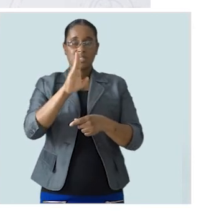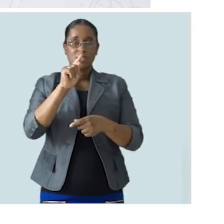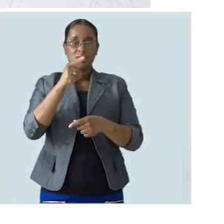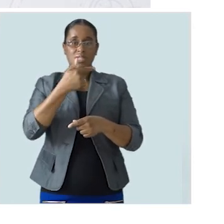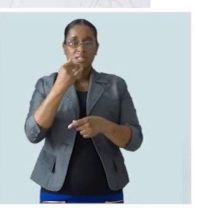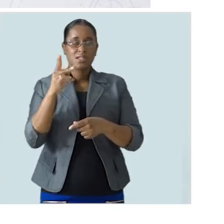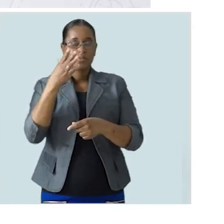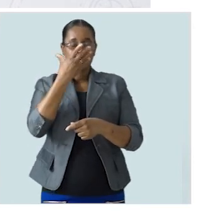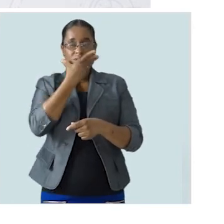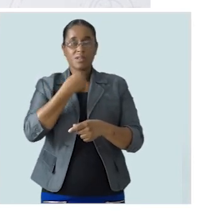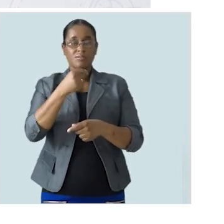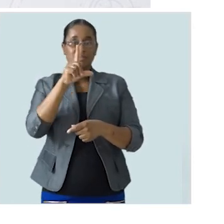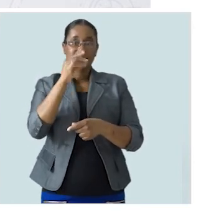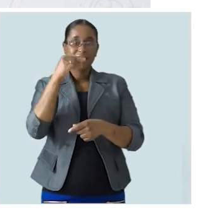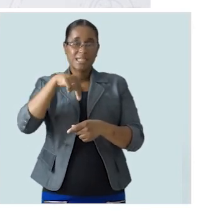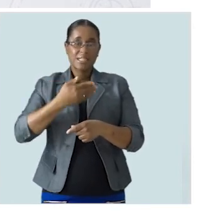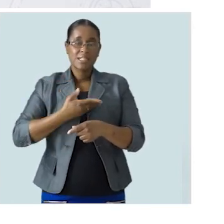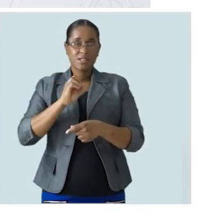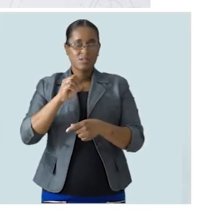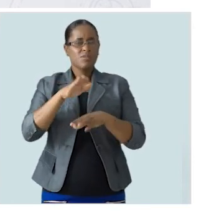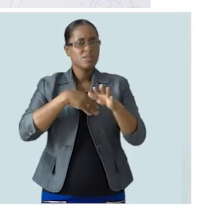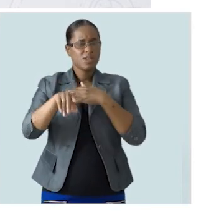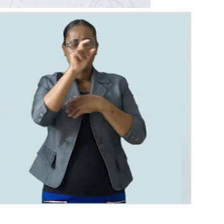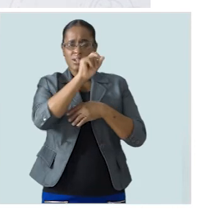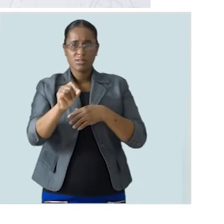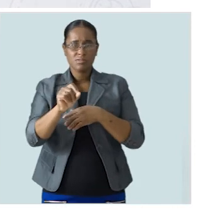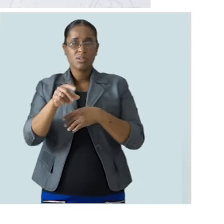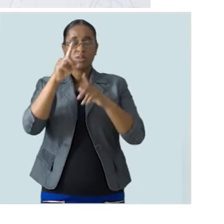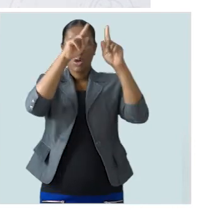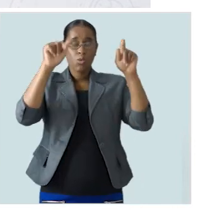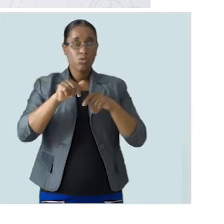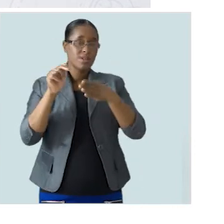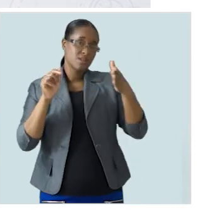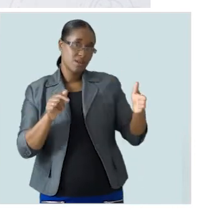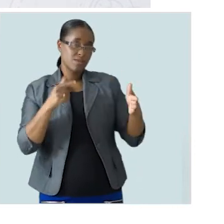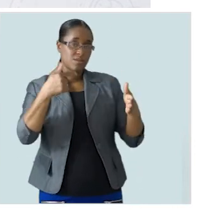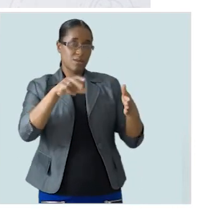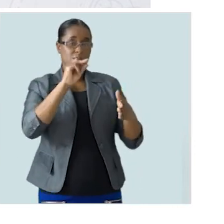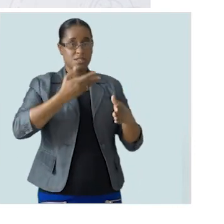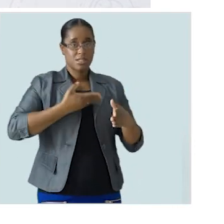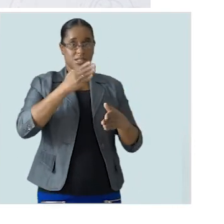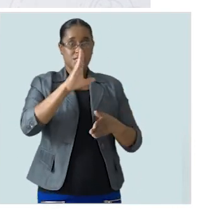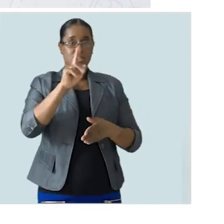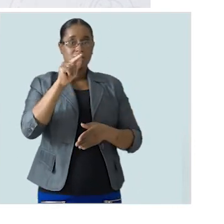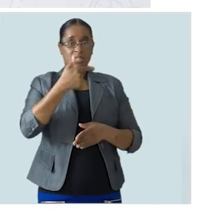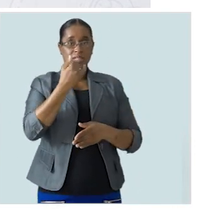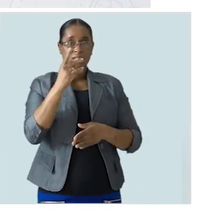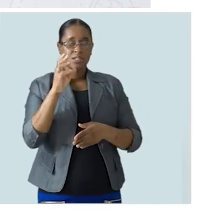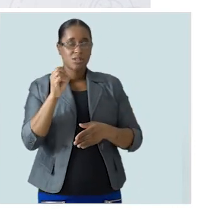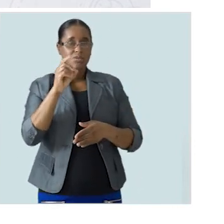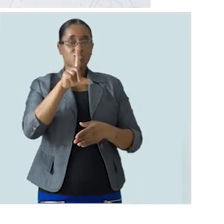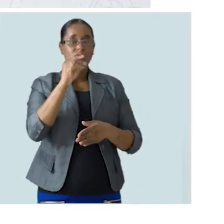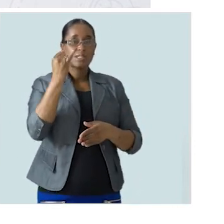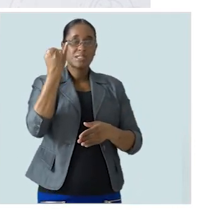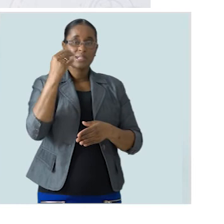fazendo a ligação. Então, na coluna à esquerda, vocês têm o adjetivo lindo, em